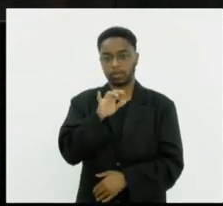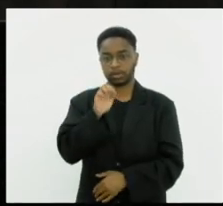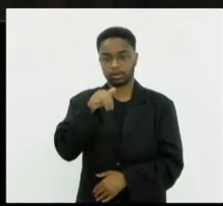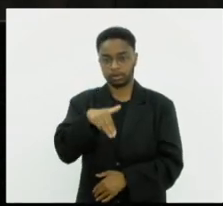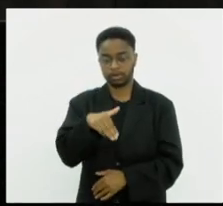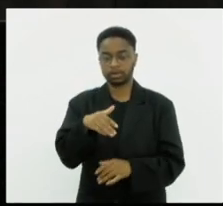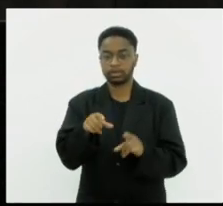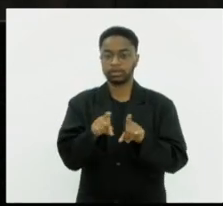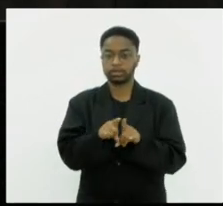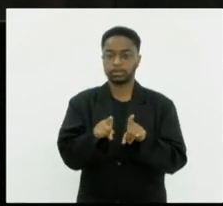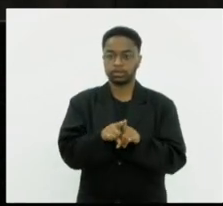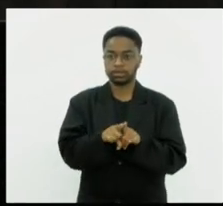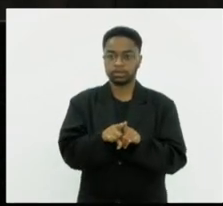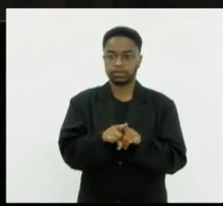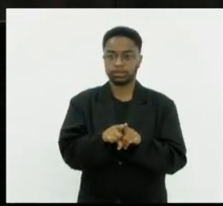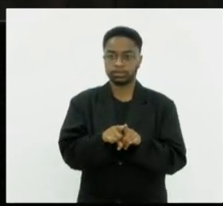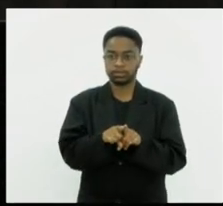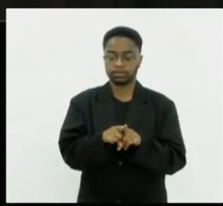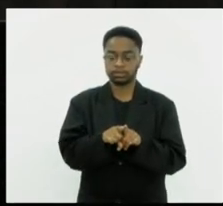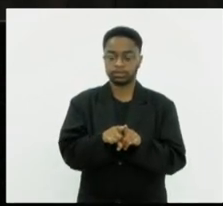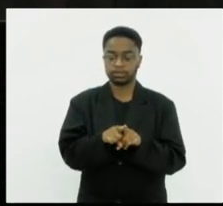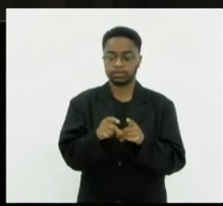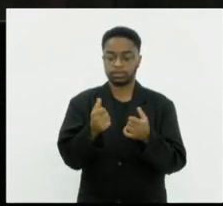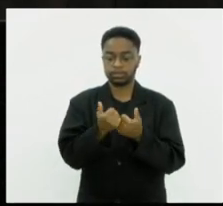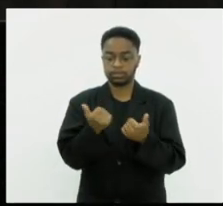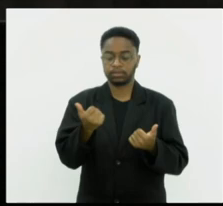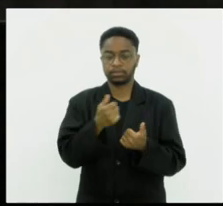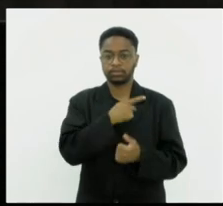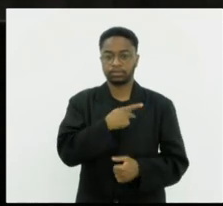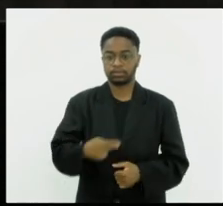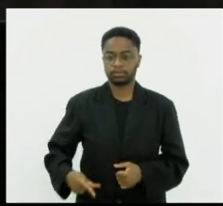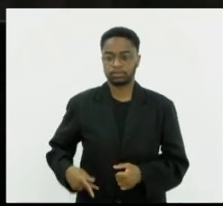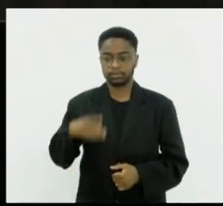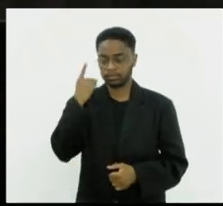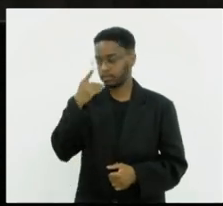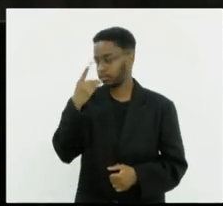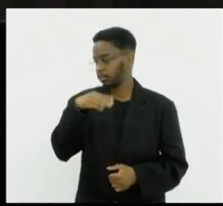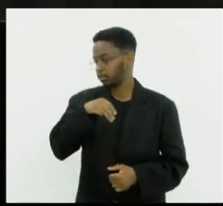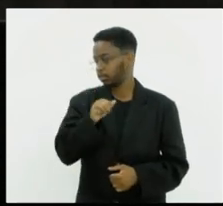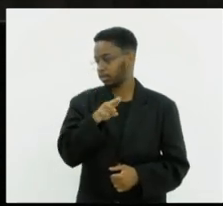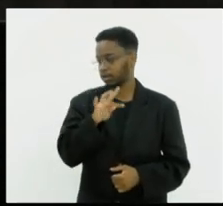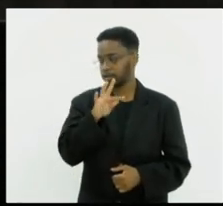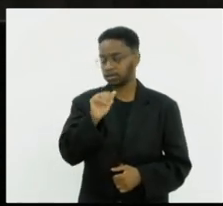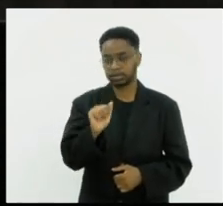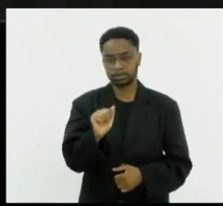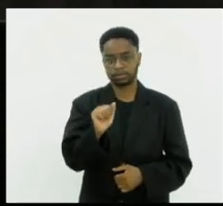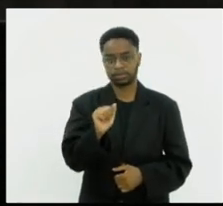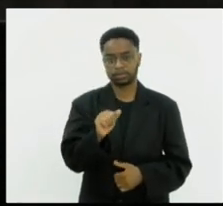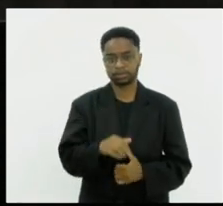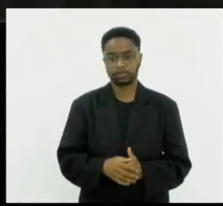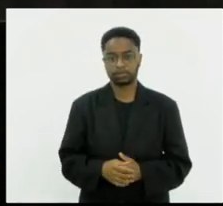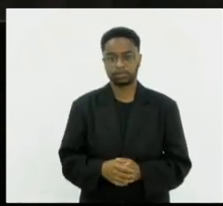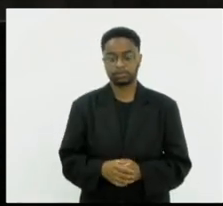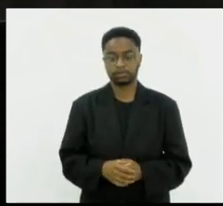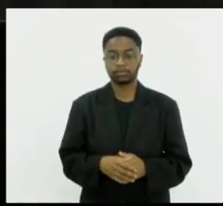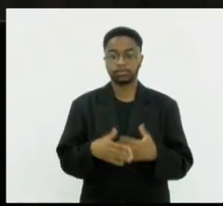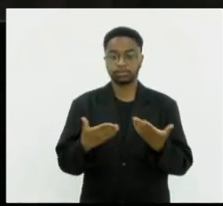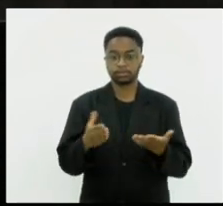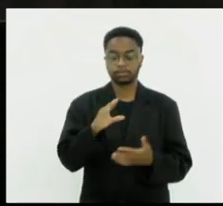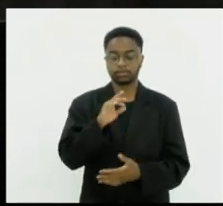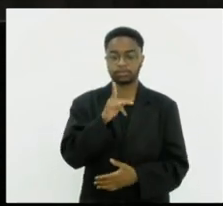e cujo a vice-presidente foi a deputada Marta Rocha, E esta